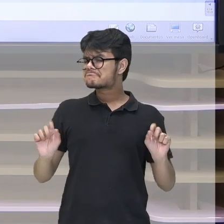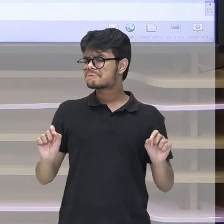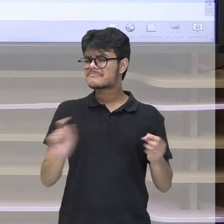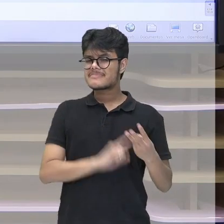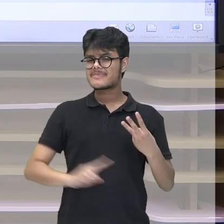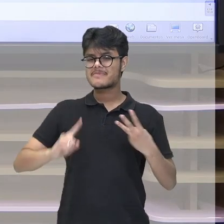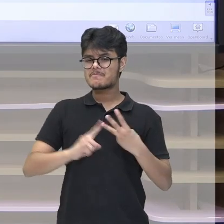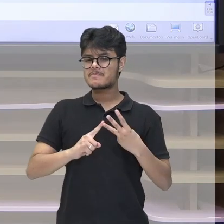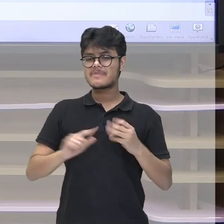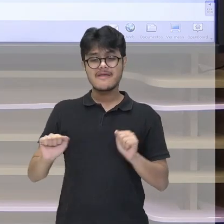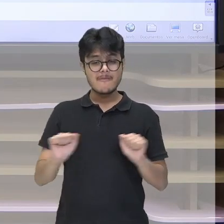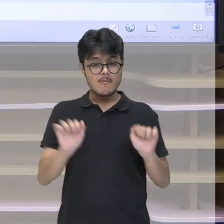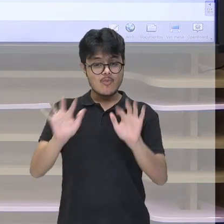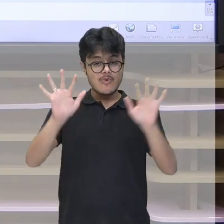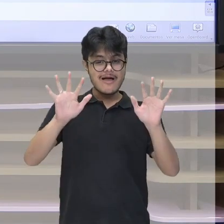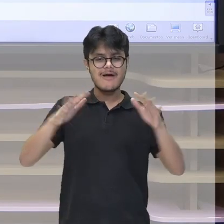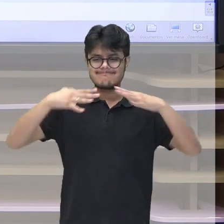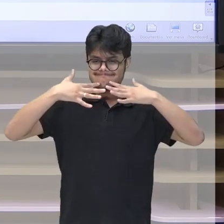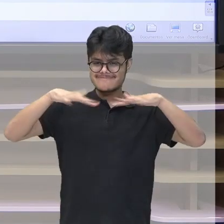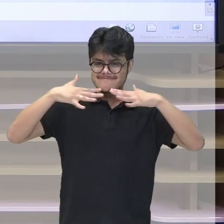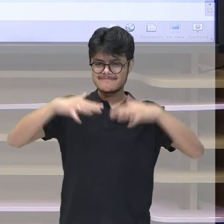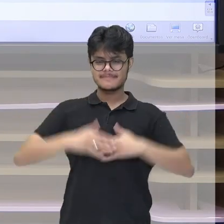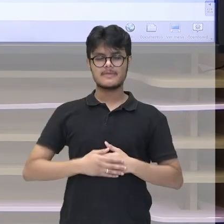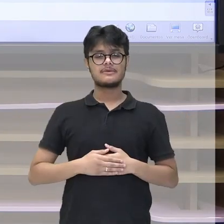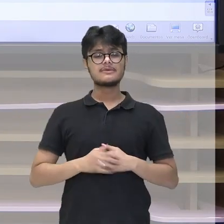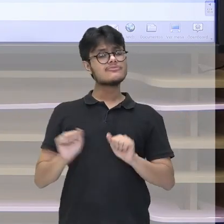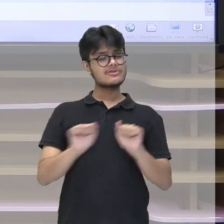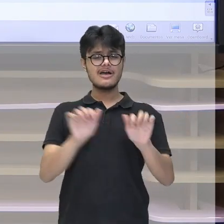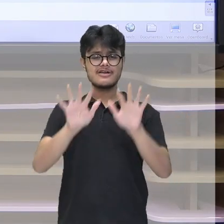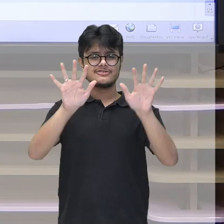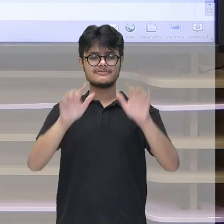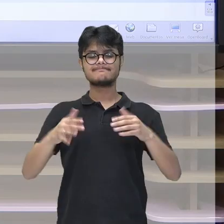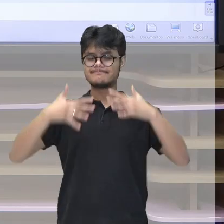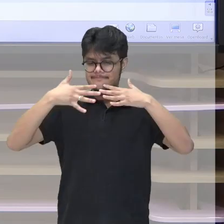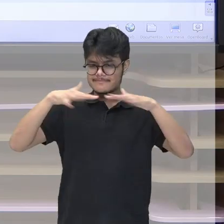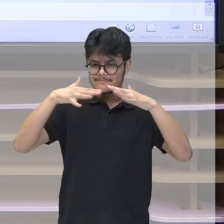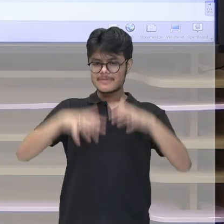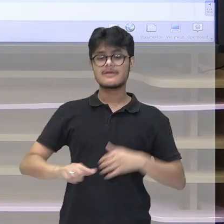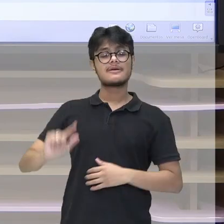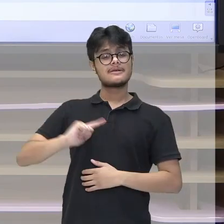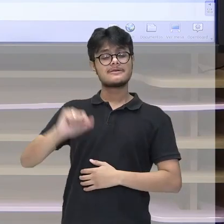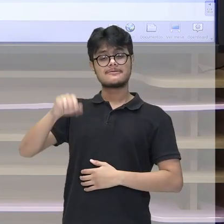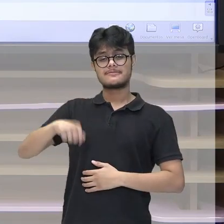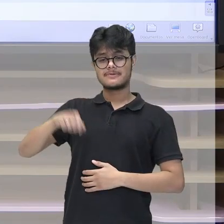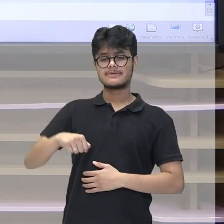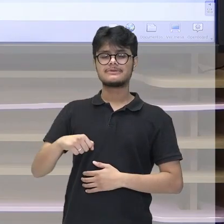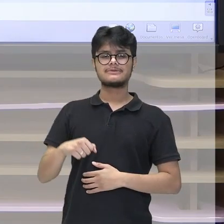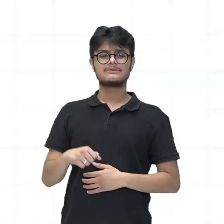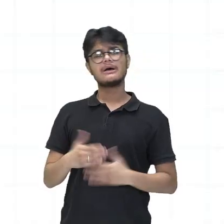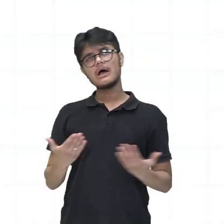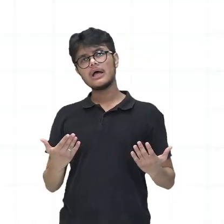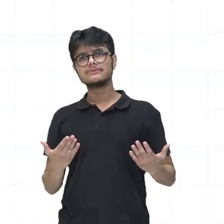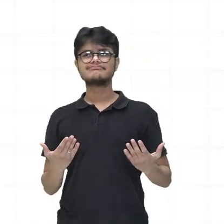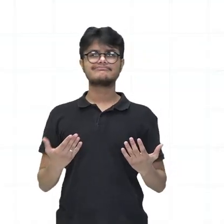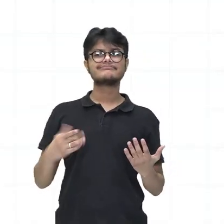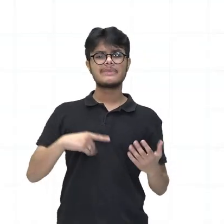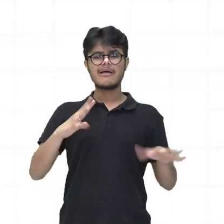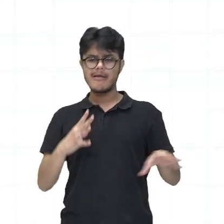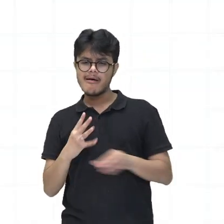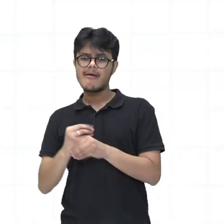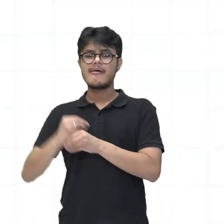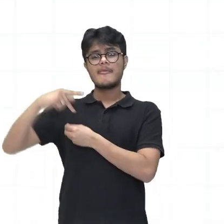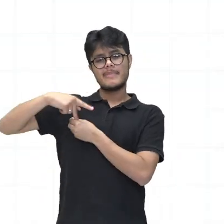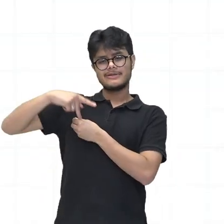falar um pouquinho sobre o gás natural, né? O gás natural que está atrelado aí ao petróleo, como a gente pode observar aí na